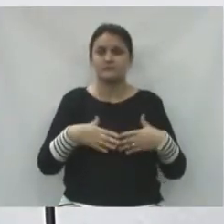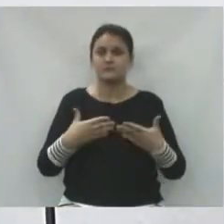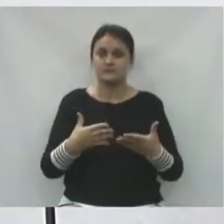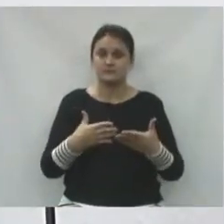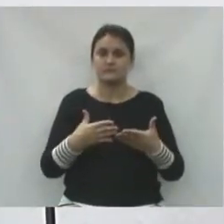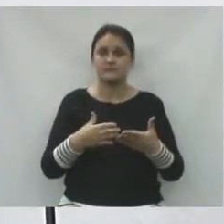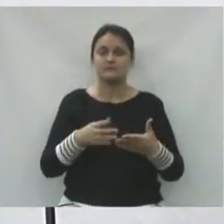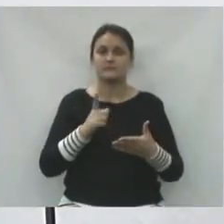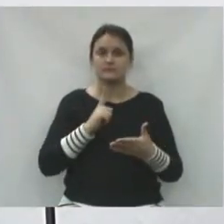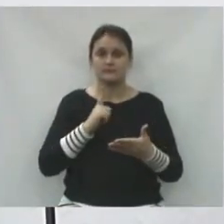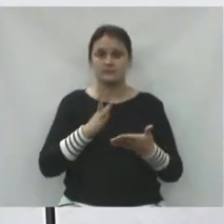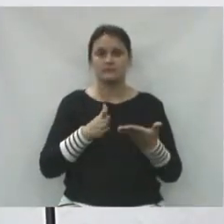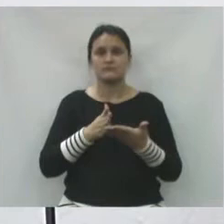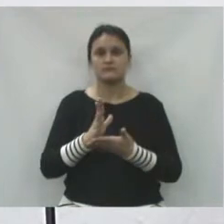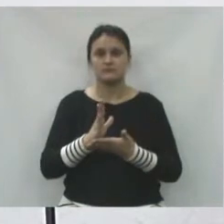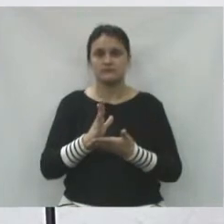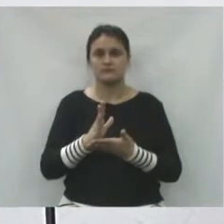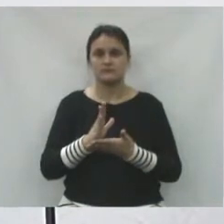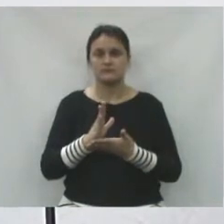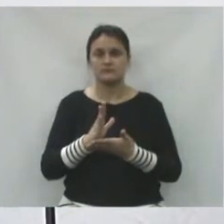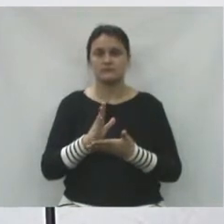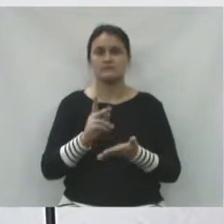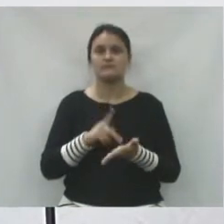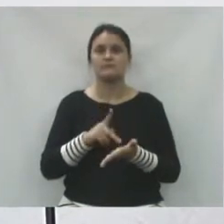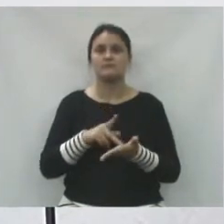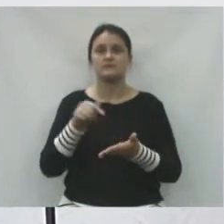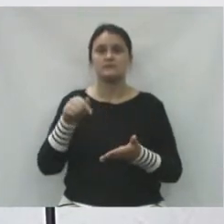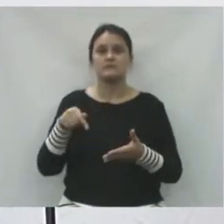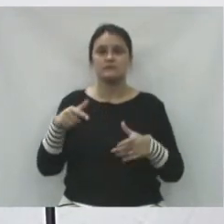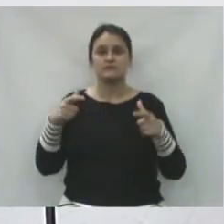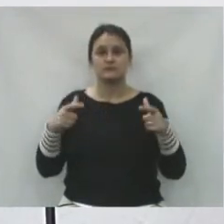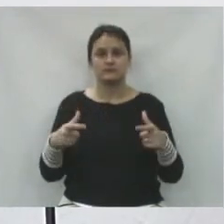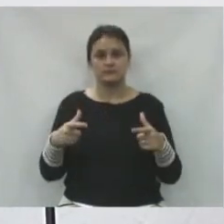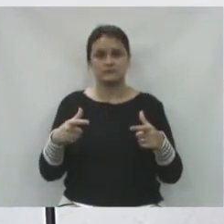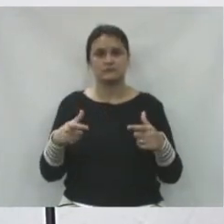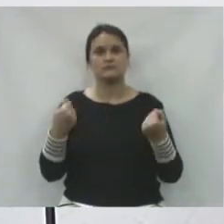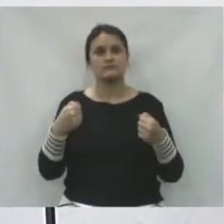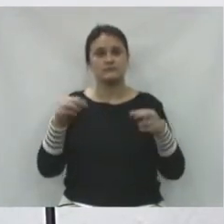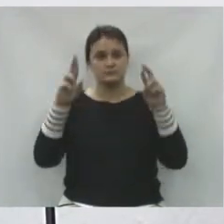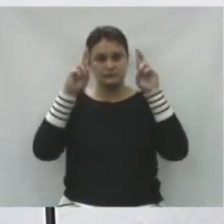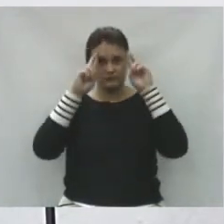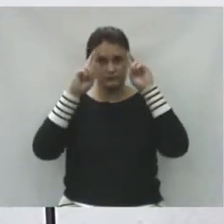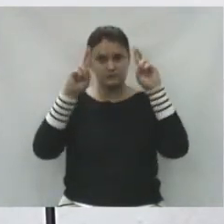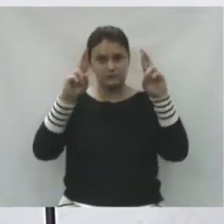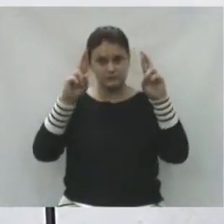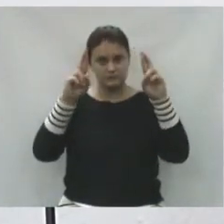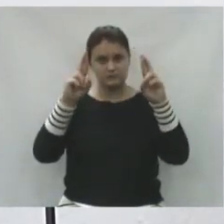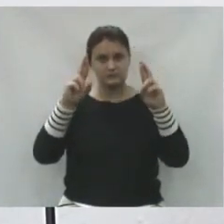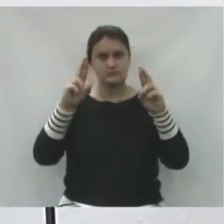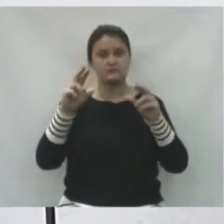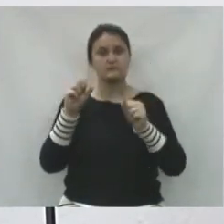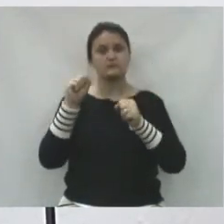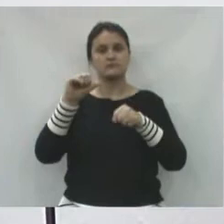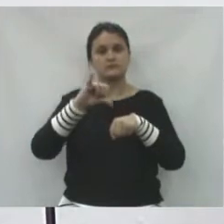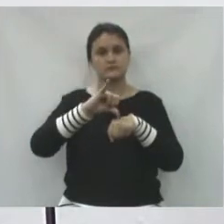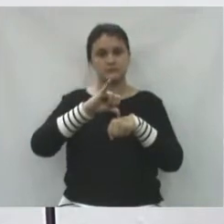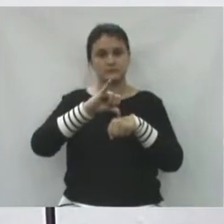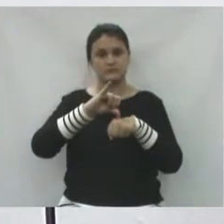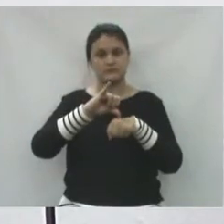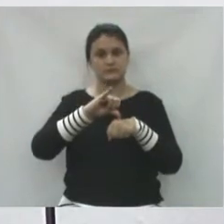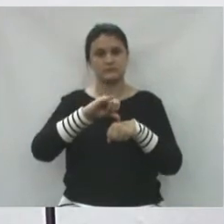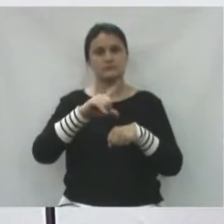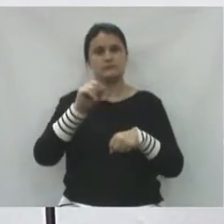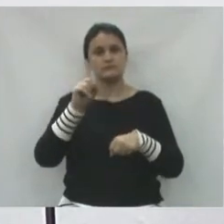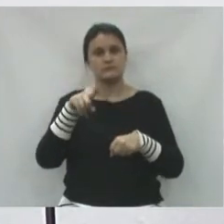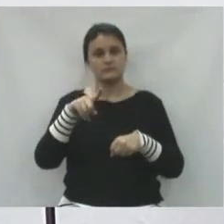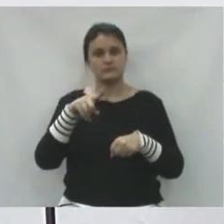quando lhes aprouver. E a realidade local deve ser respeitada pelo poder central,